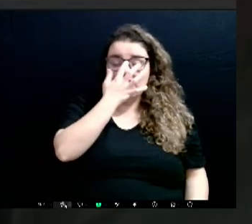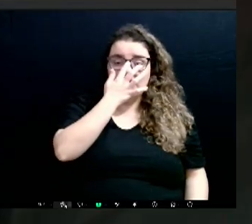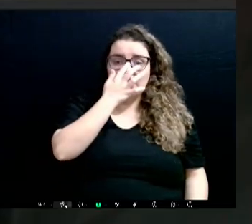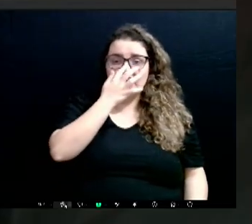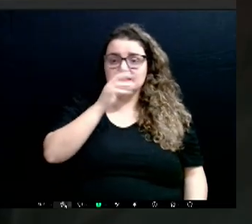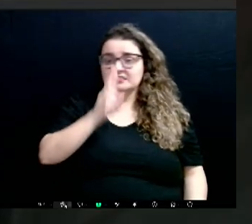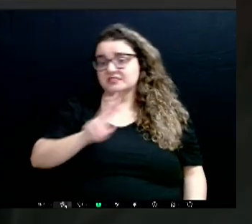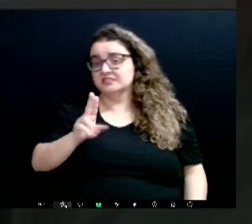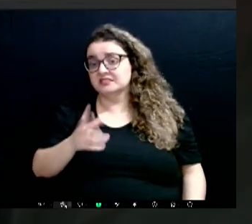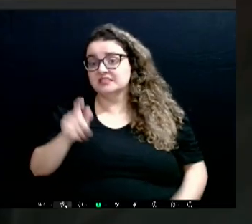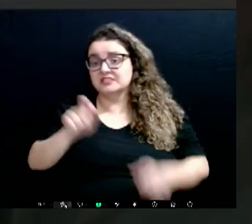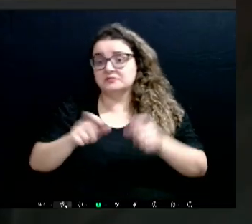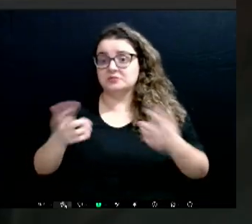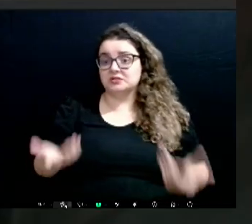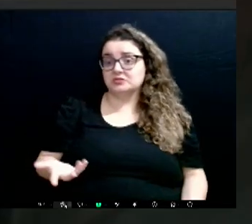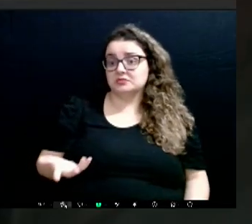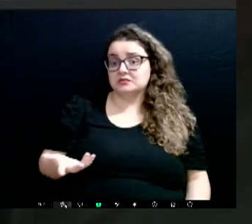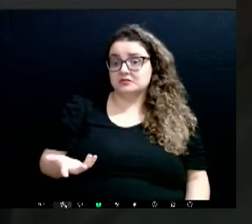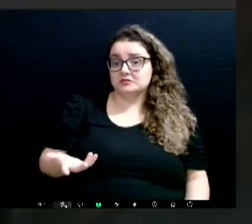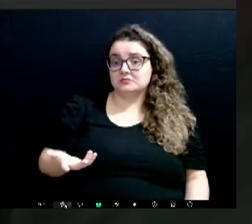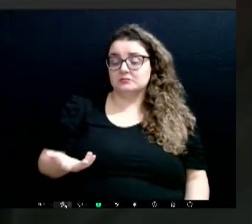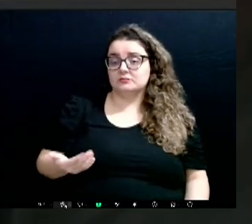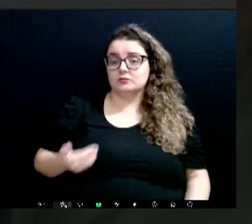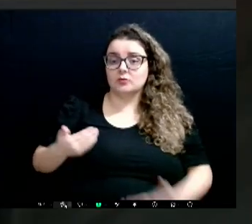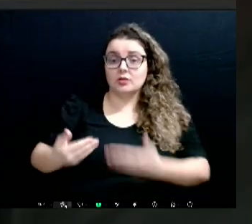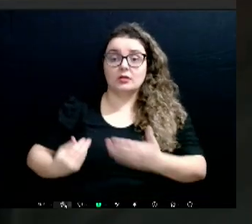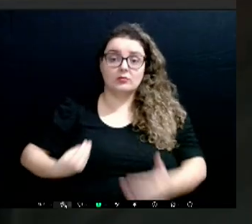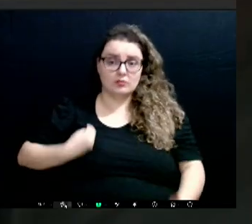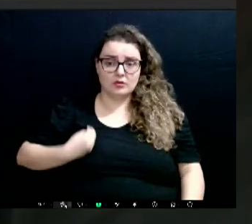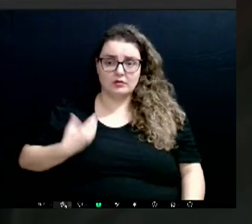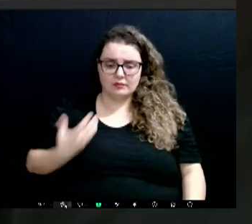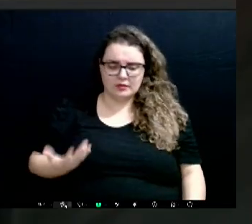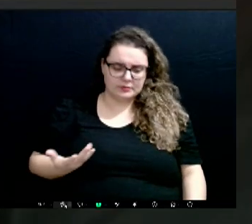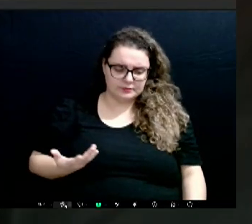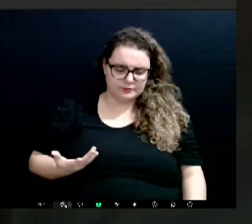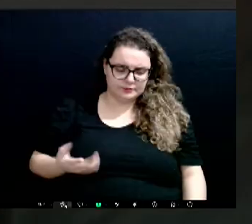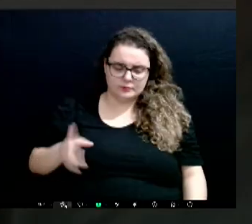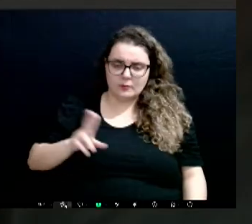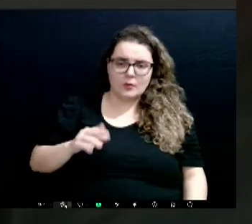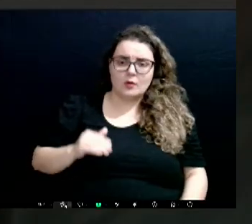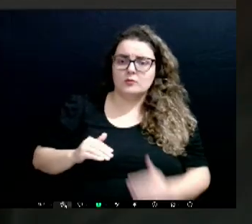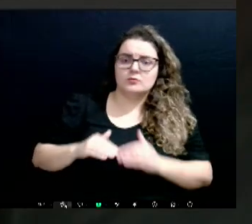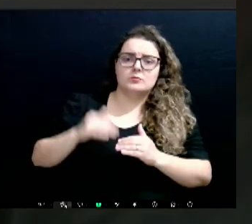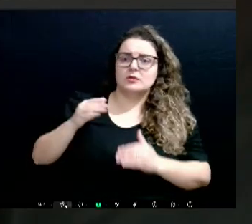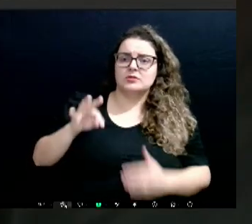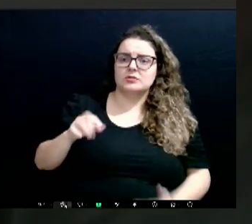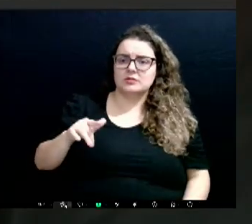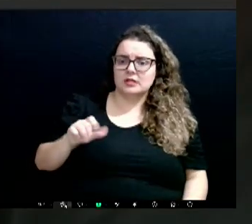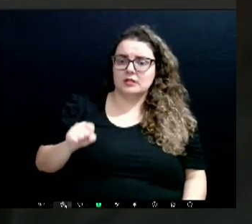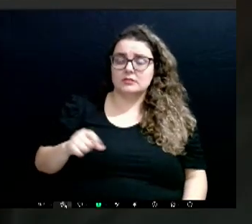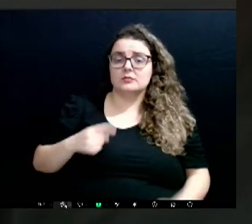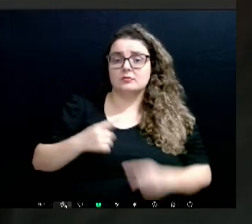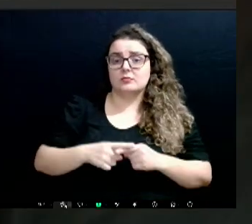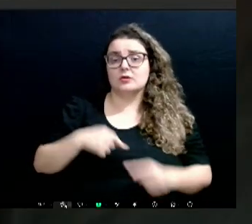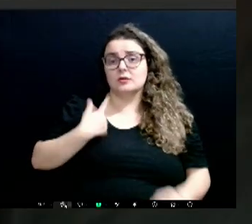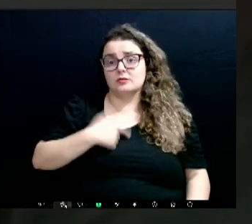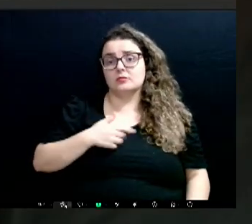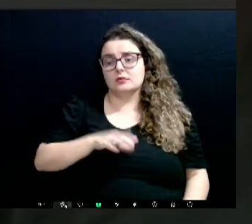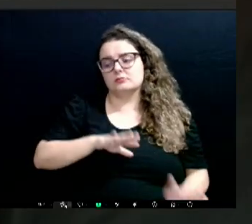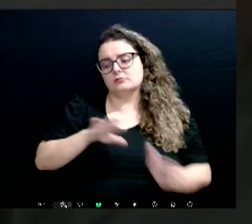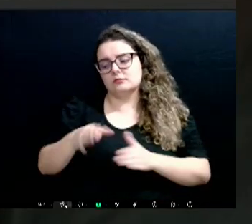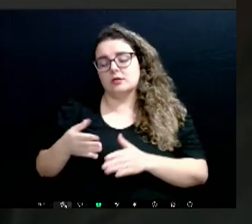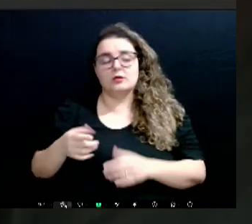pessoas que passam por essa situação de uso excessivo de telas, porque a gente está aqui de um outro lado. Vocês têm uma